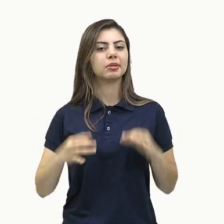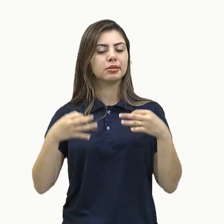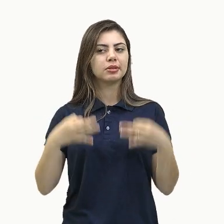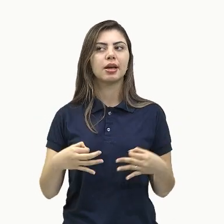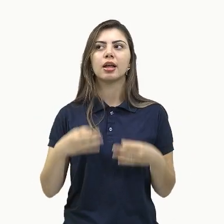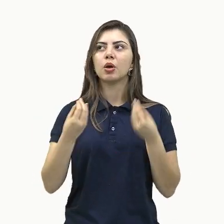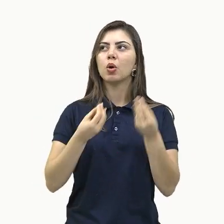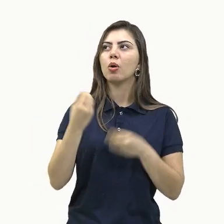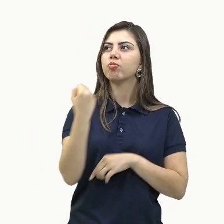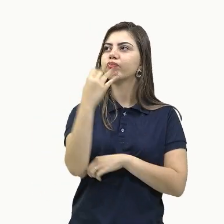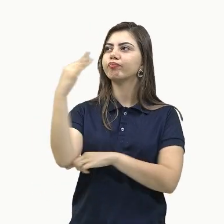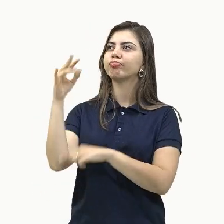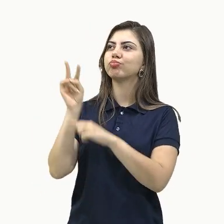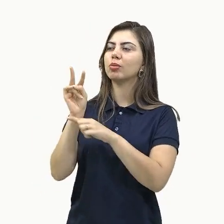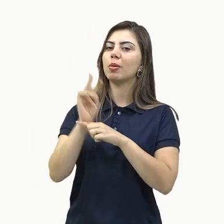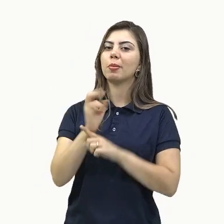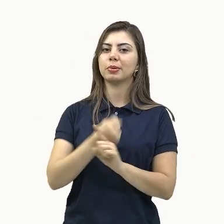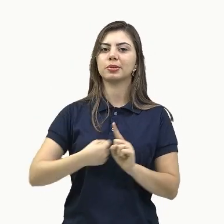meio ambiente.